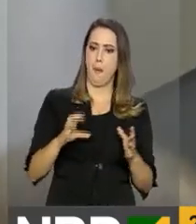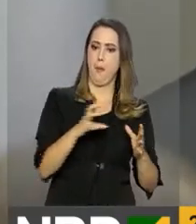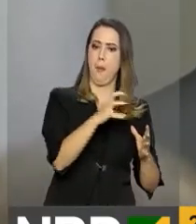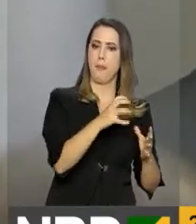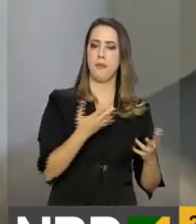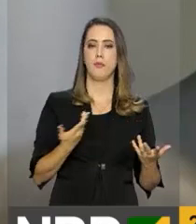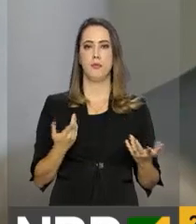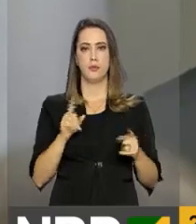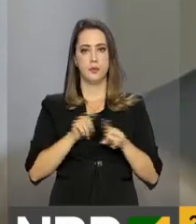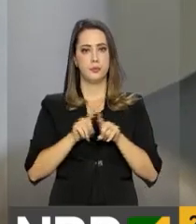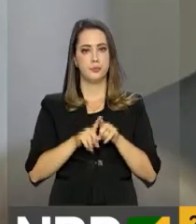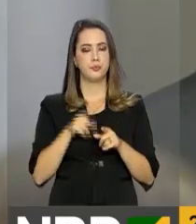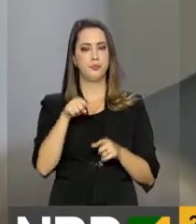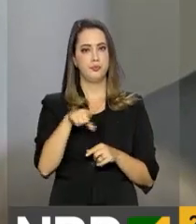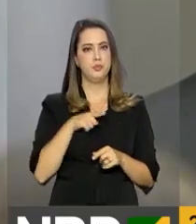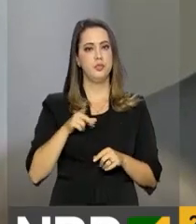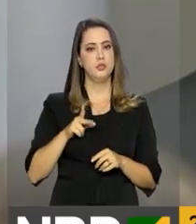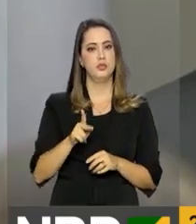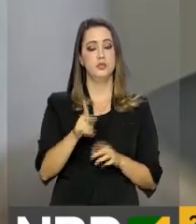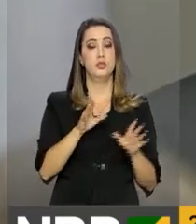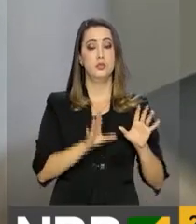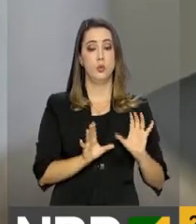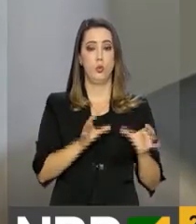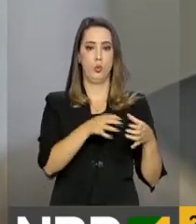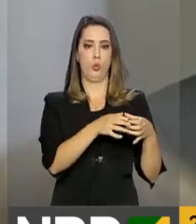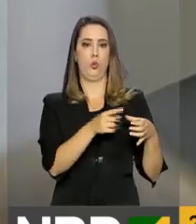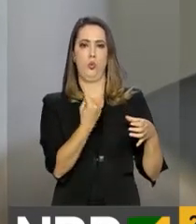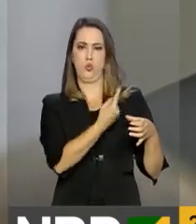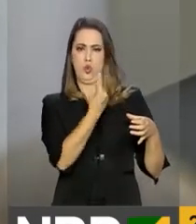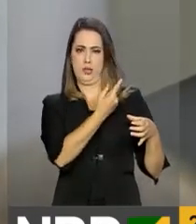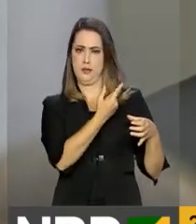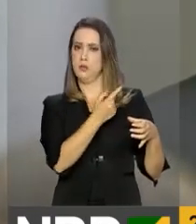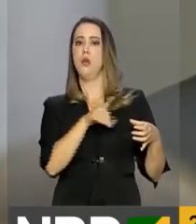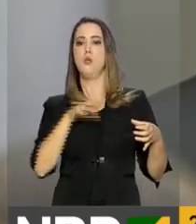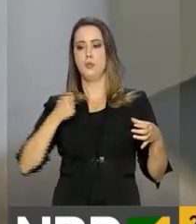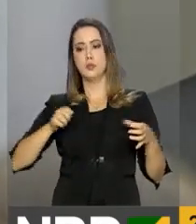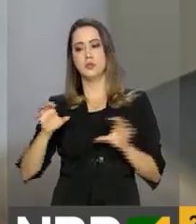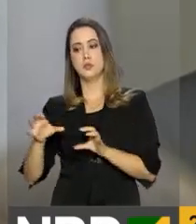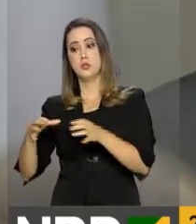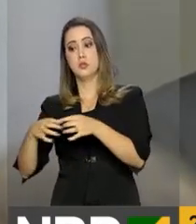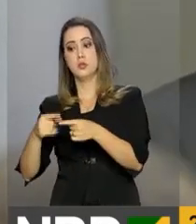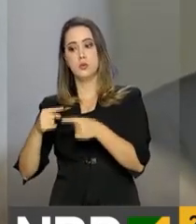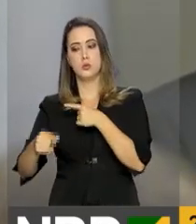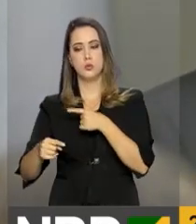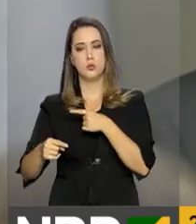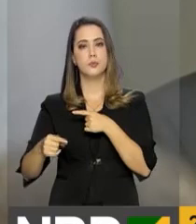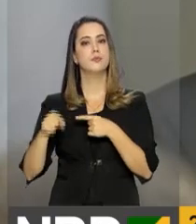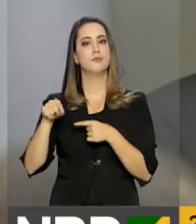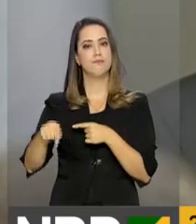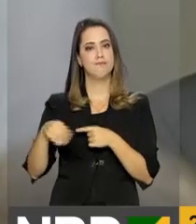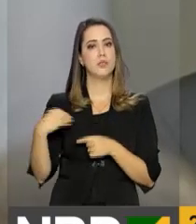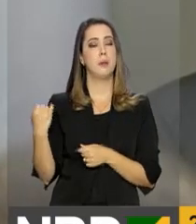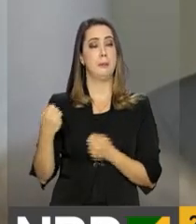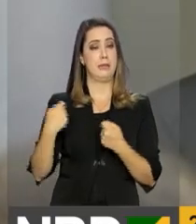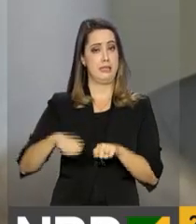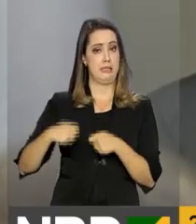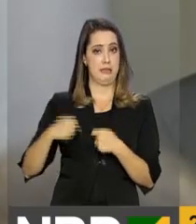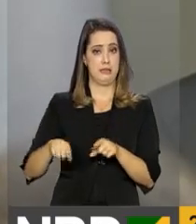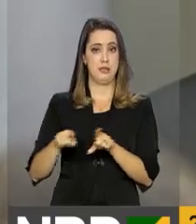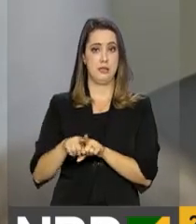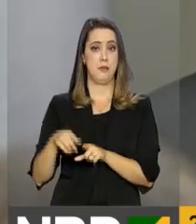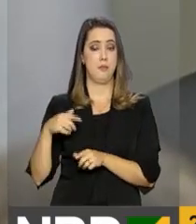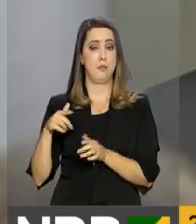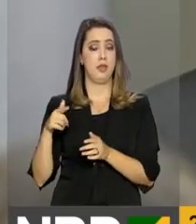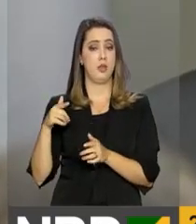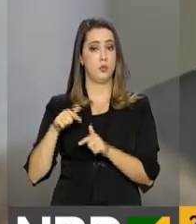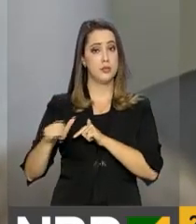digamos, inadequado para a democracia. Portanto, a oposição tem um papel relevante, mas a oposição tem que ter um papel de